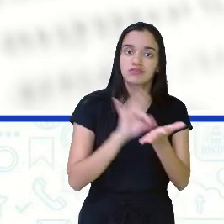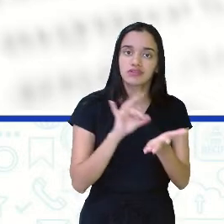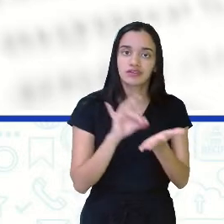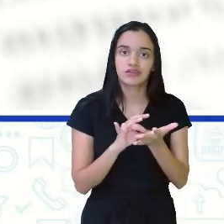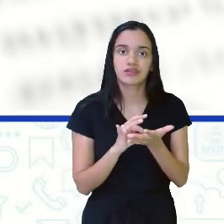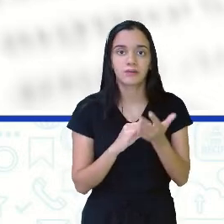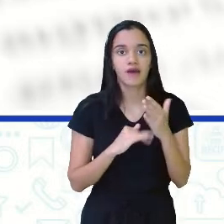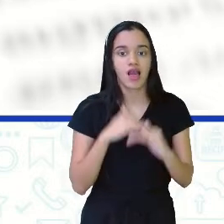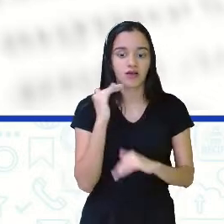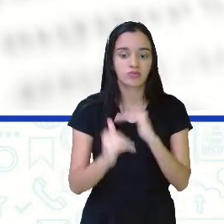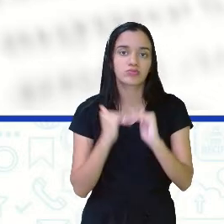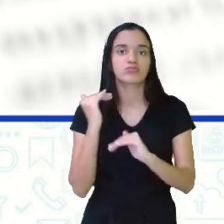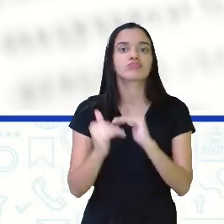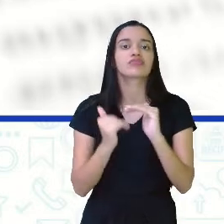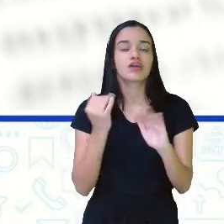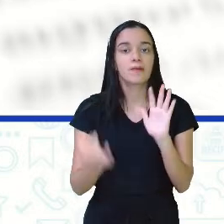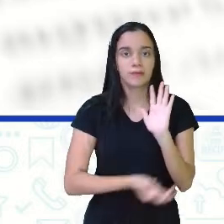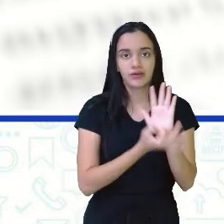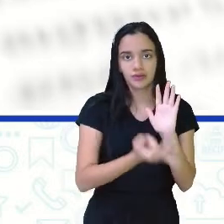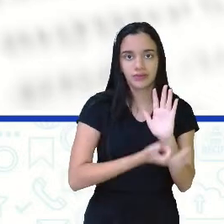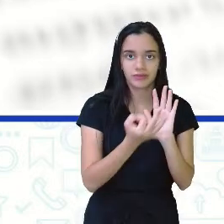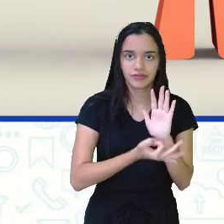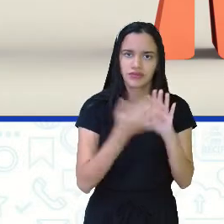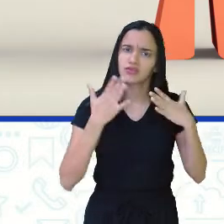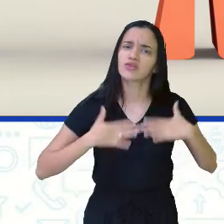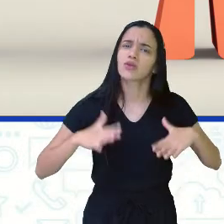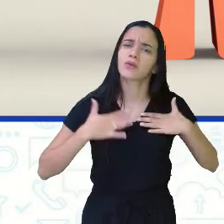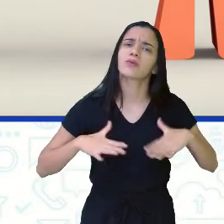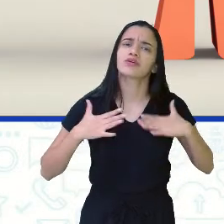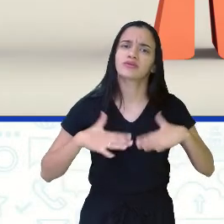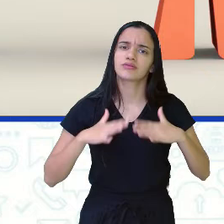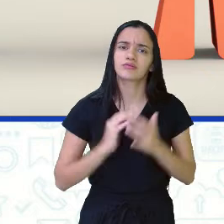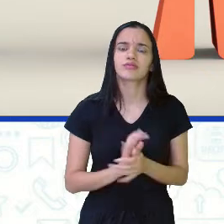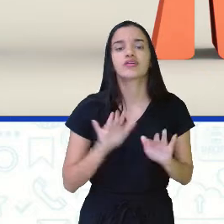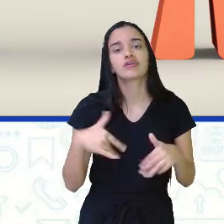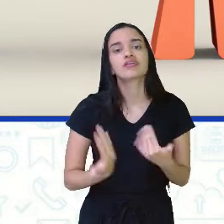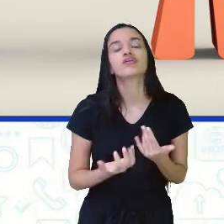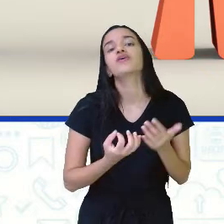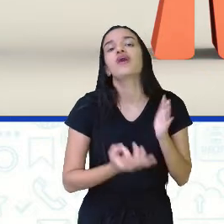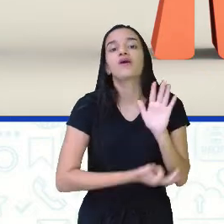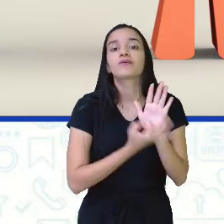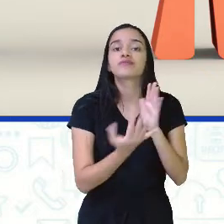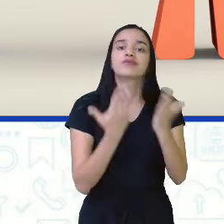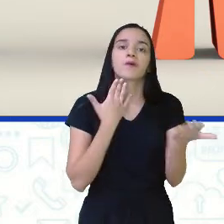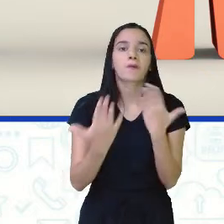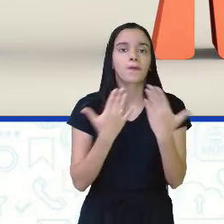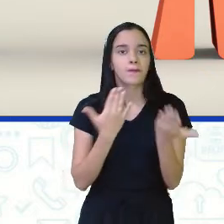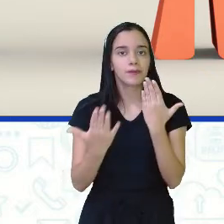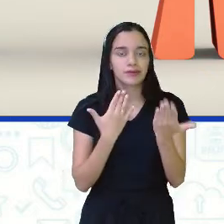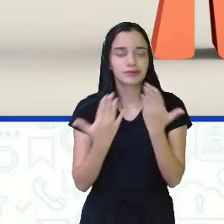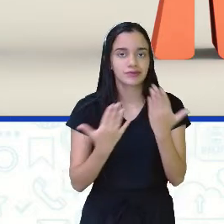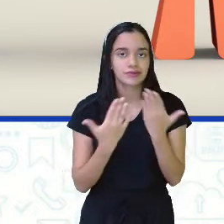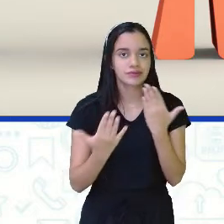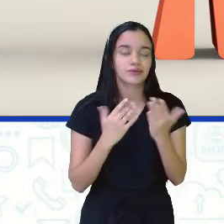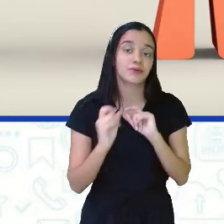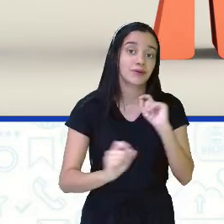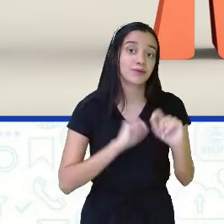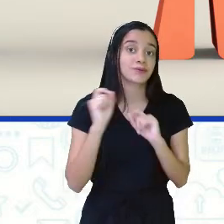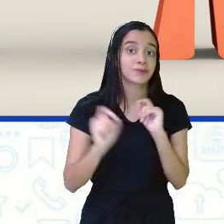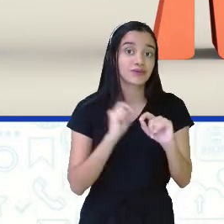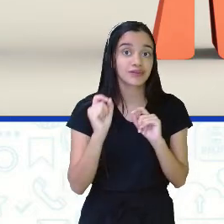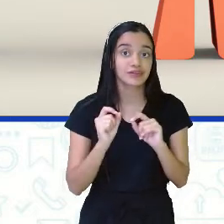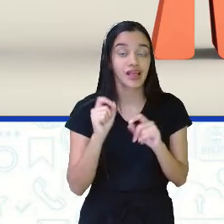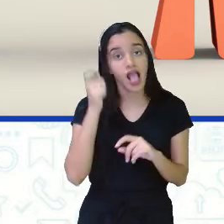para construir a minha argumentação. Tranquilo? O argumento de comparação, que faz uma comparação entre